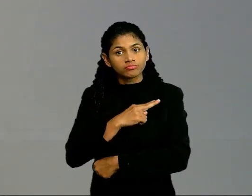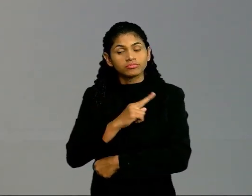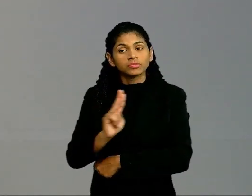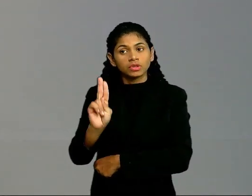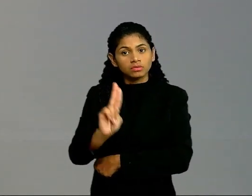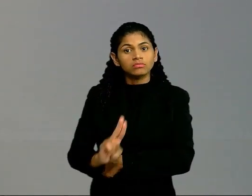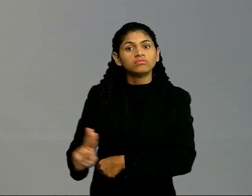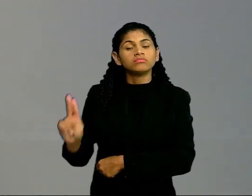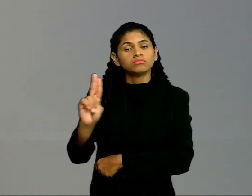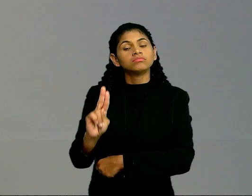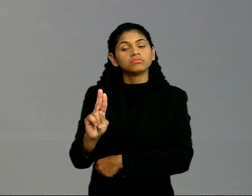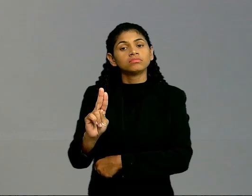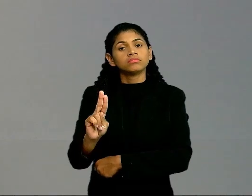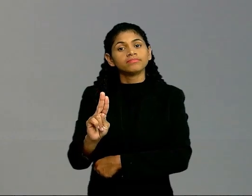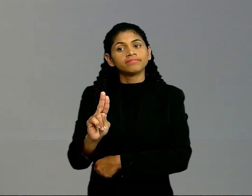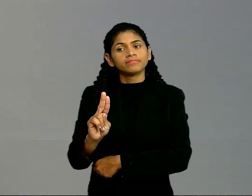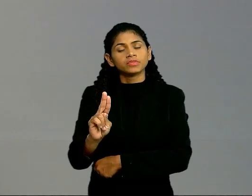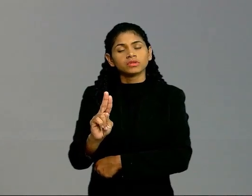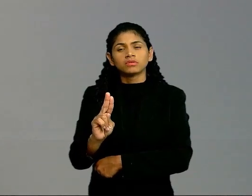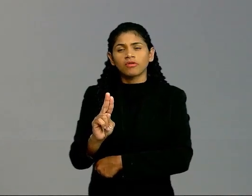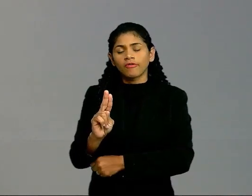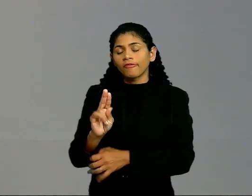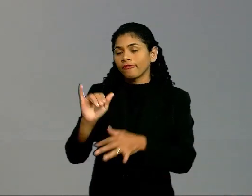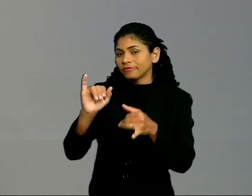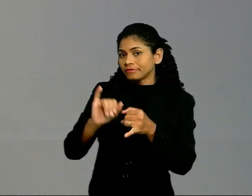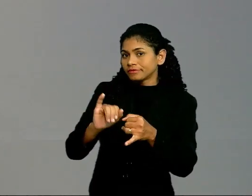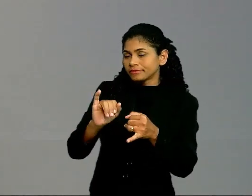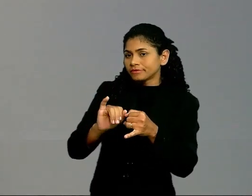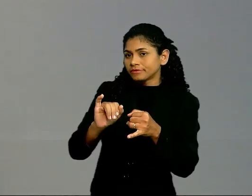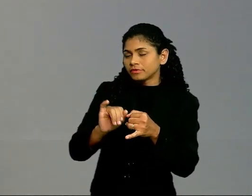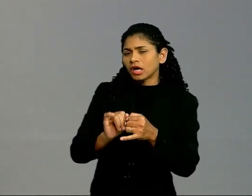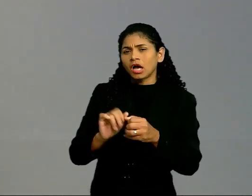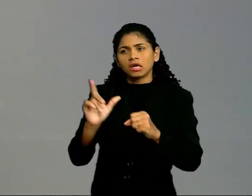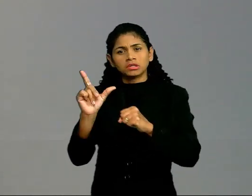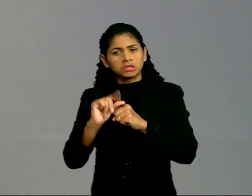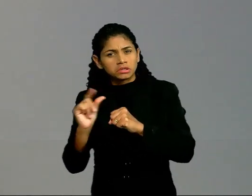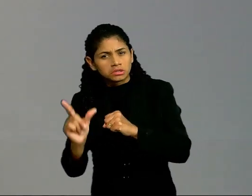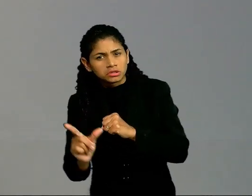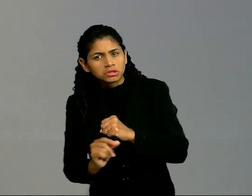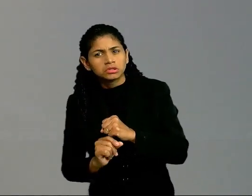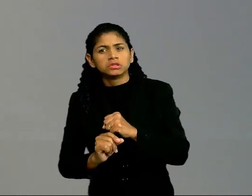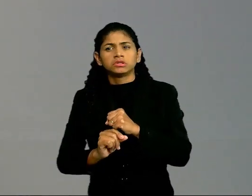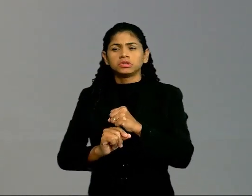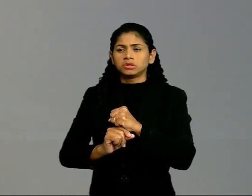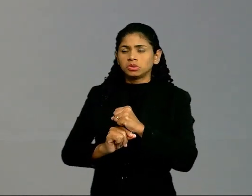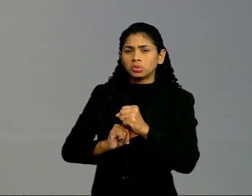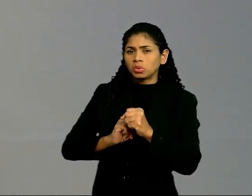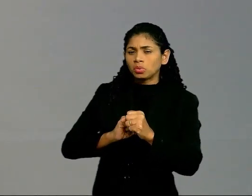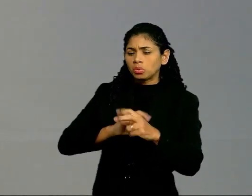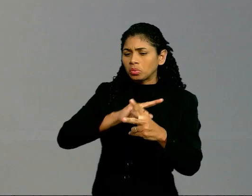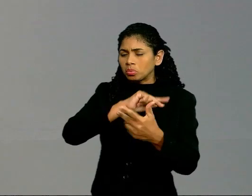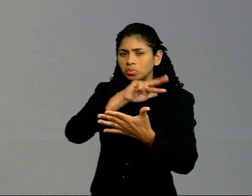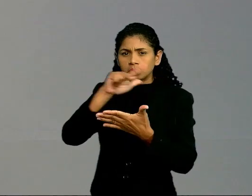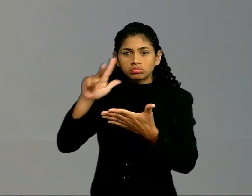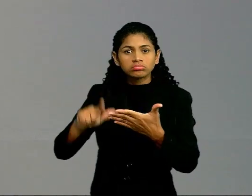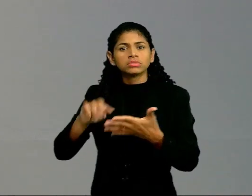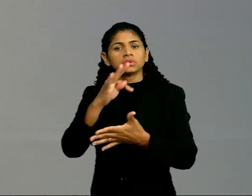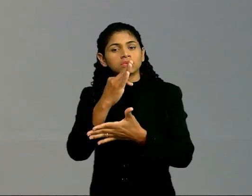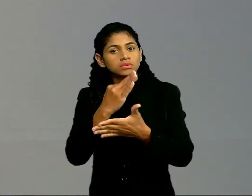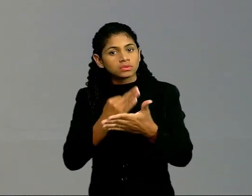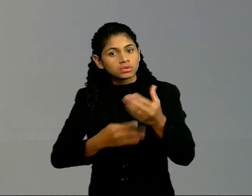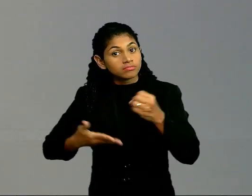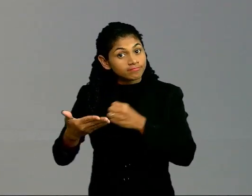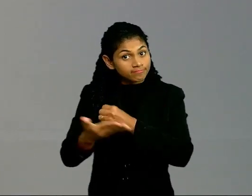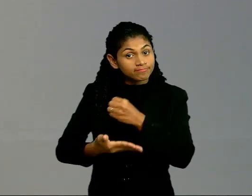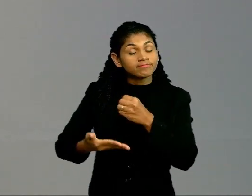análises literárias dessas obras, e a Carolina é, então, uma dessas escritoras aí que estão nesse processo, não diria